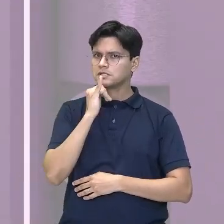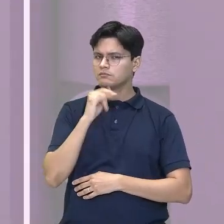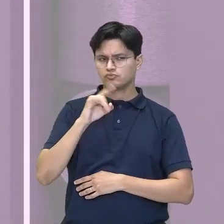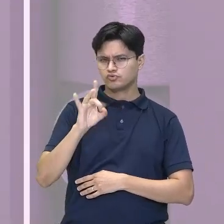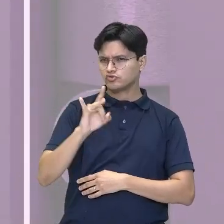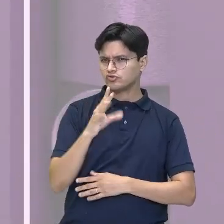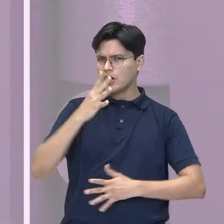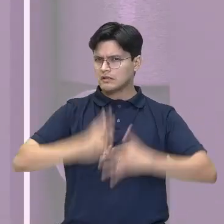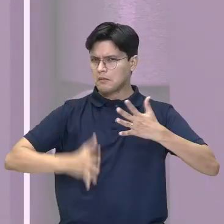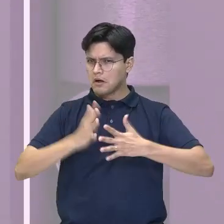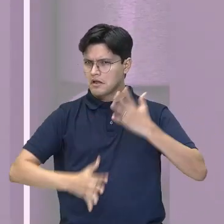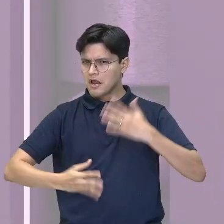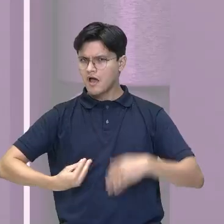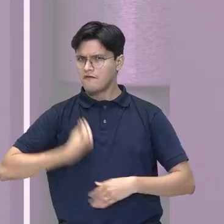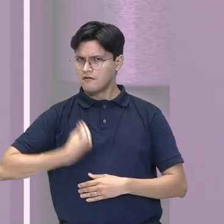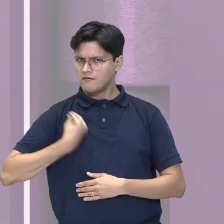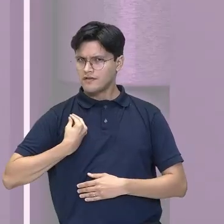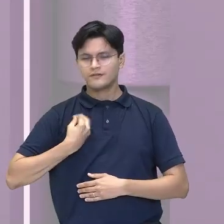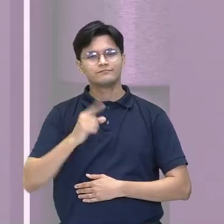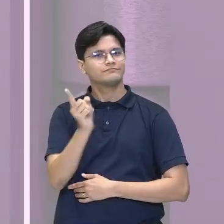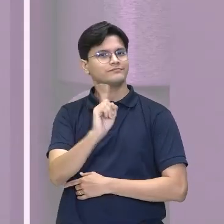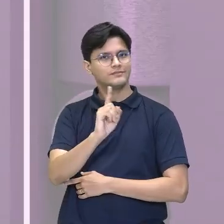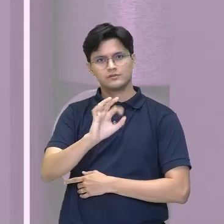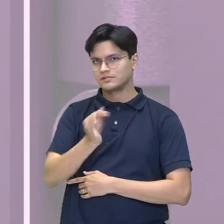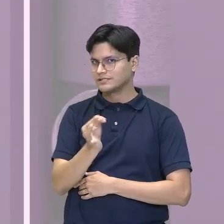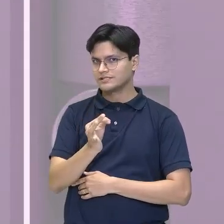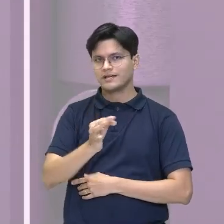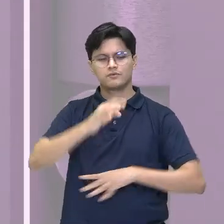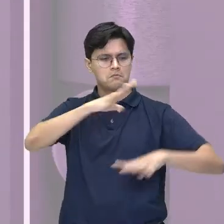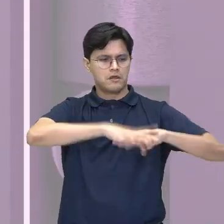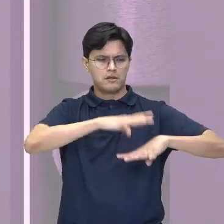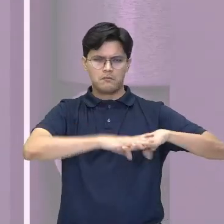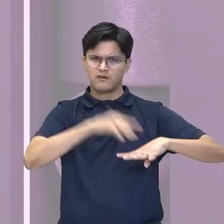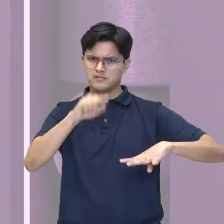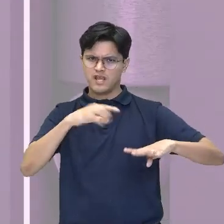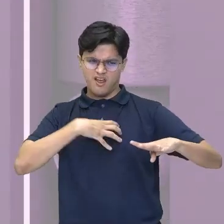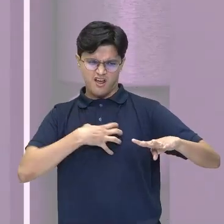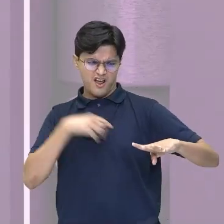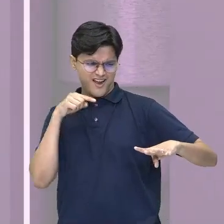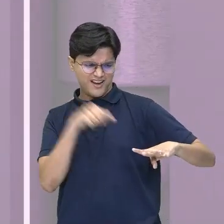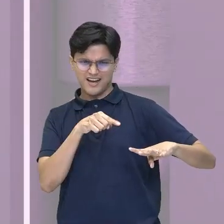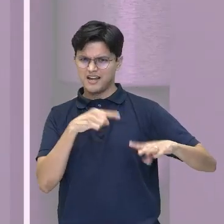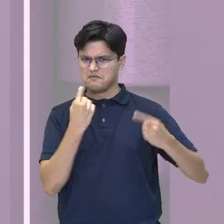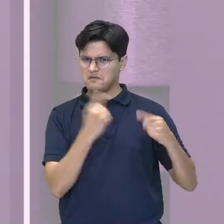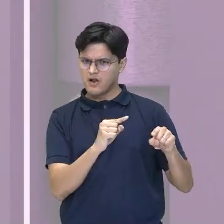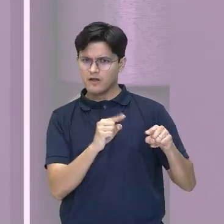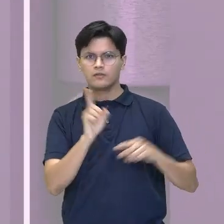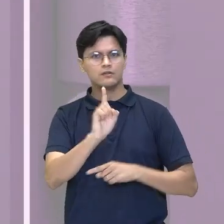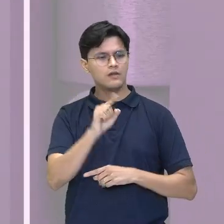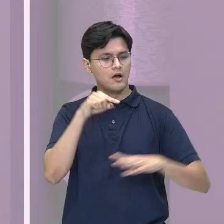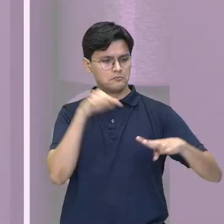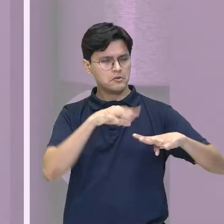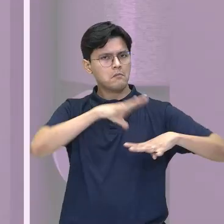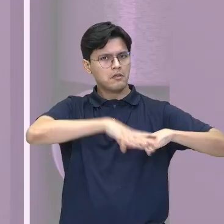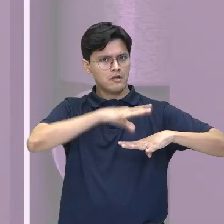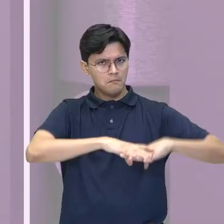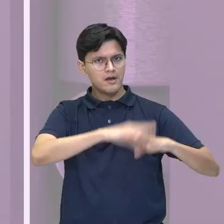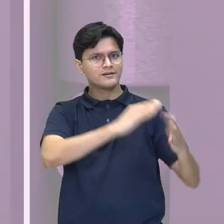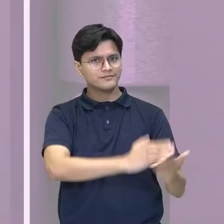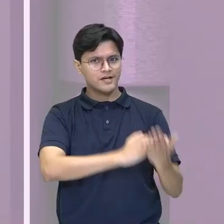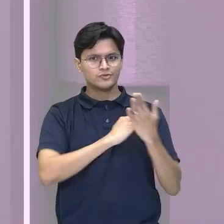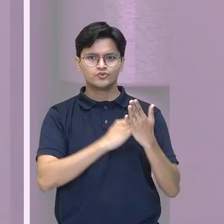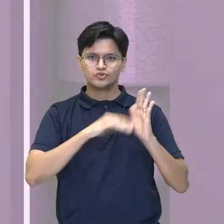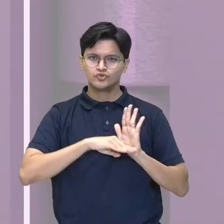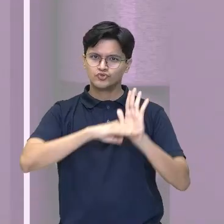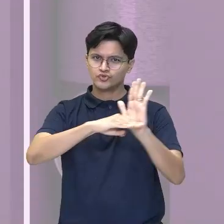fiquei retido. Não. Não tenha ranço, não tenha raiva da matemática, porque ela é algo que vem nos ajudar e mais do que nunca agora,